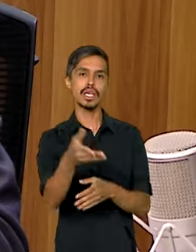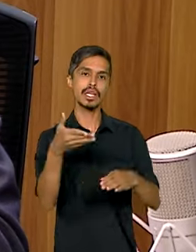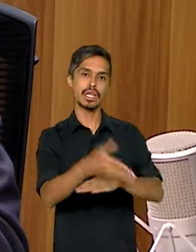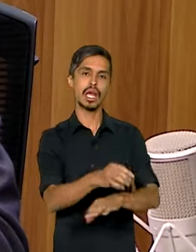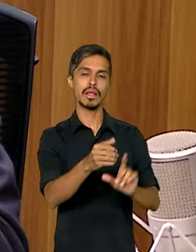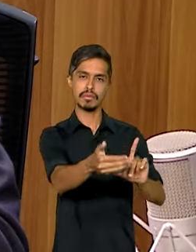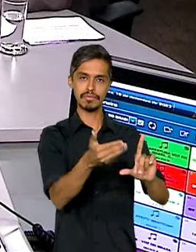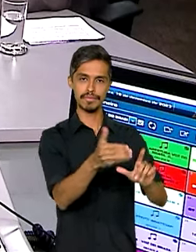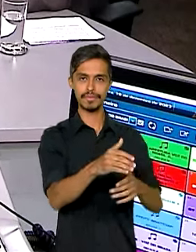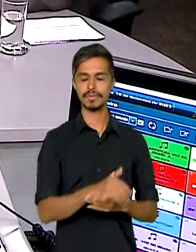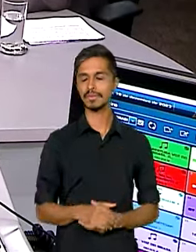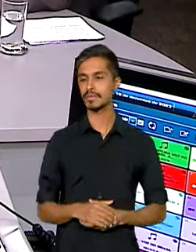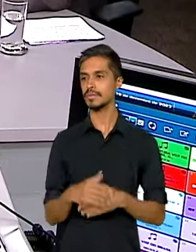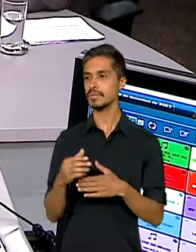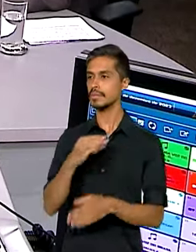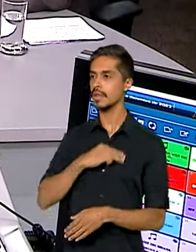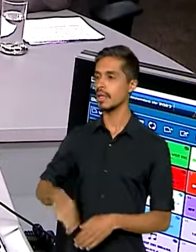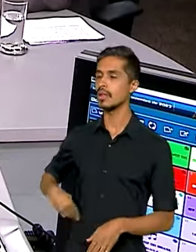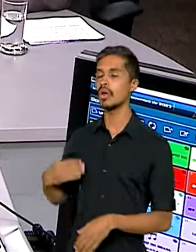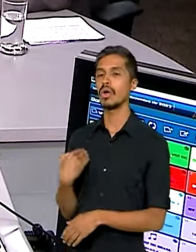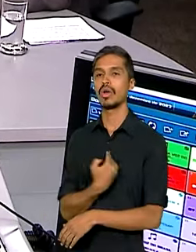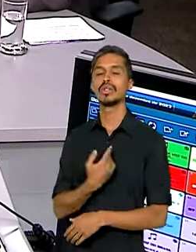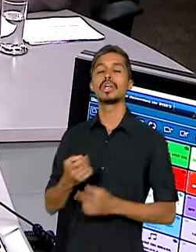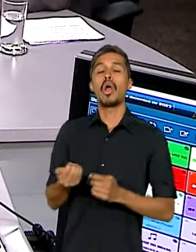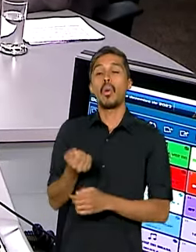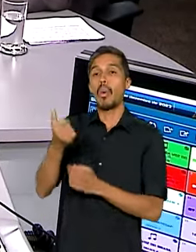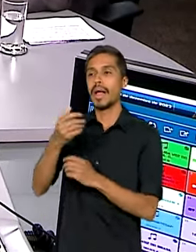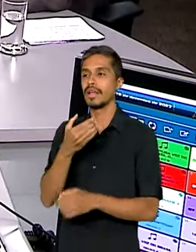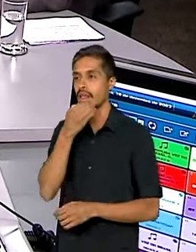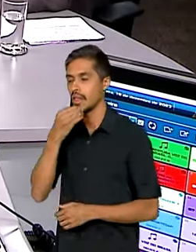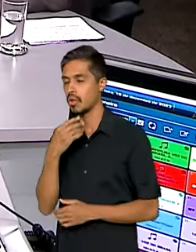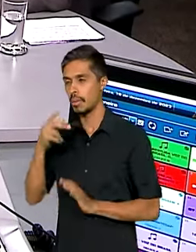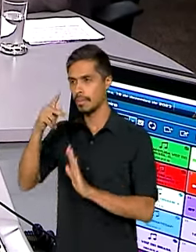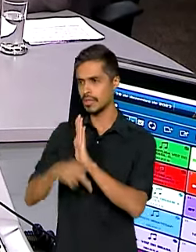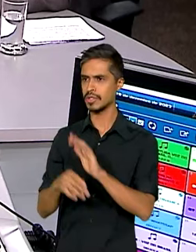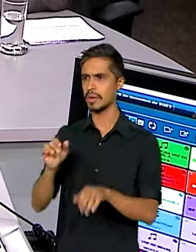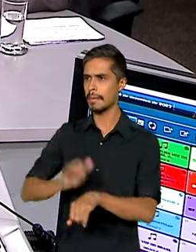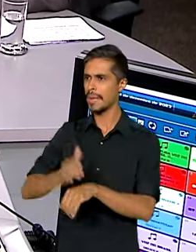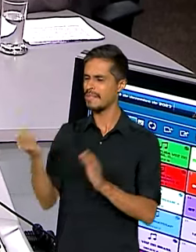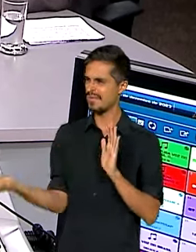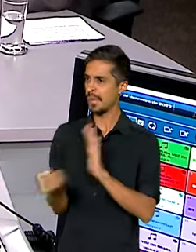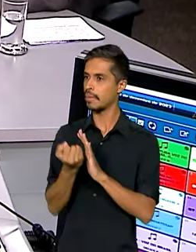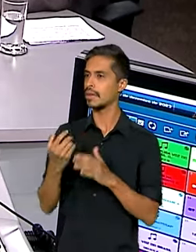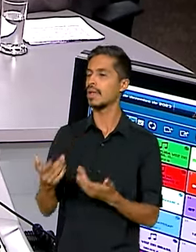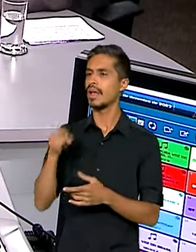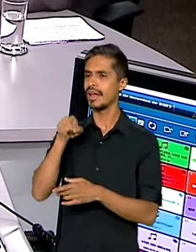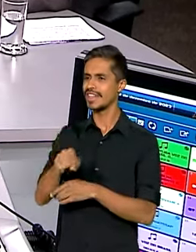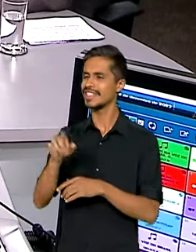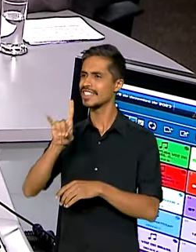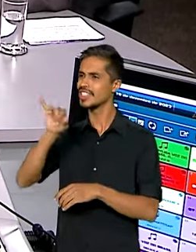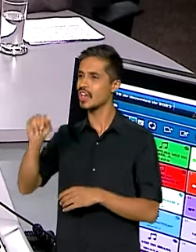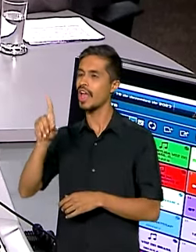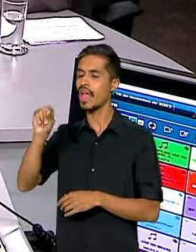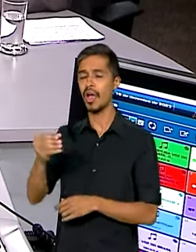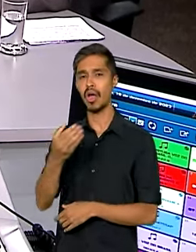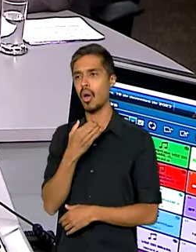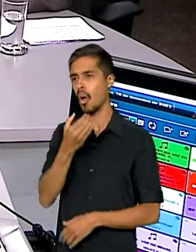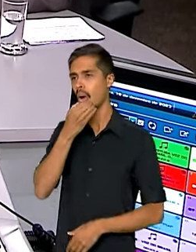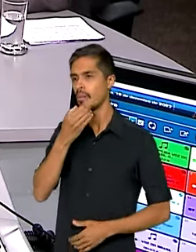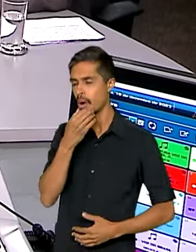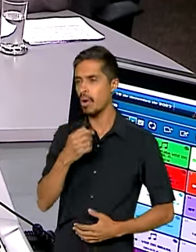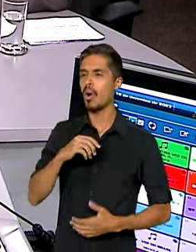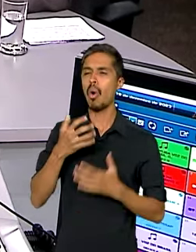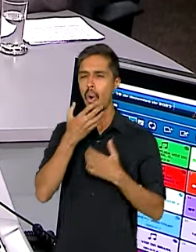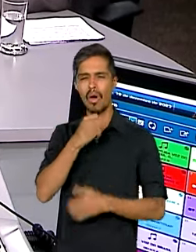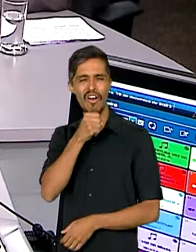plataforma Ministro estamos as vésperas do Natal e um dos projetos mais emblemáticos relacionados a essa data é o Papai Noel dos correios